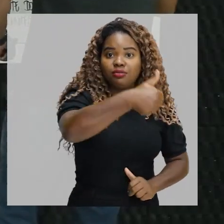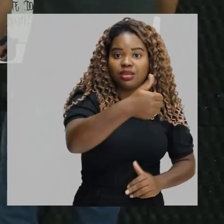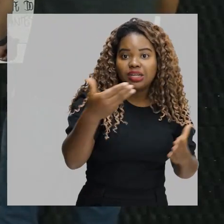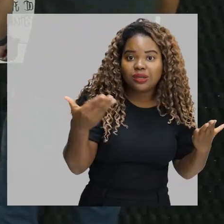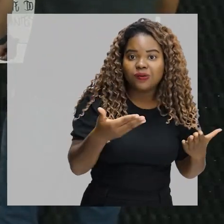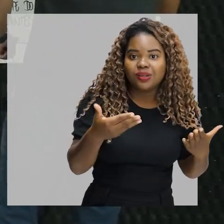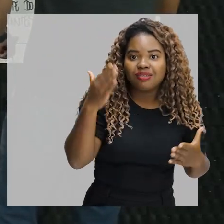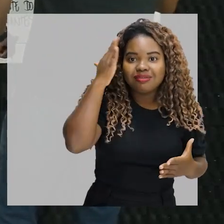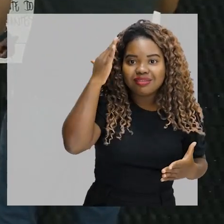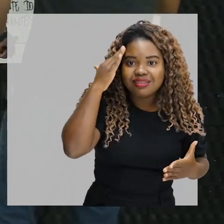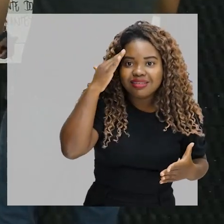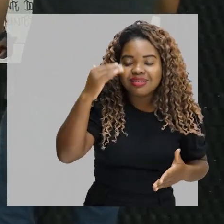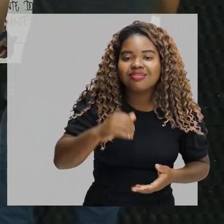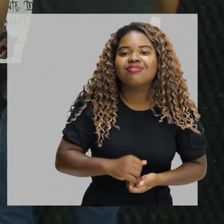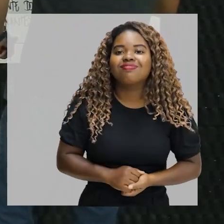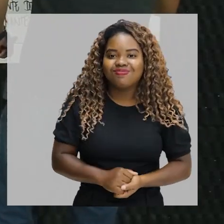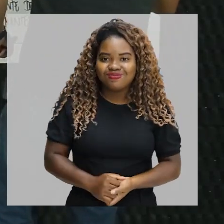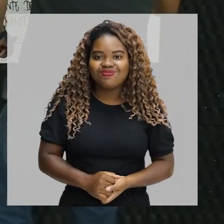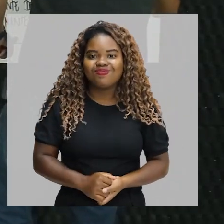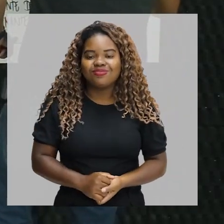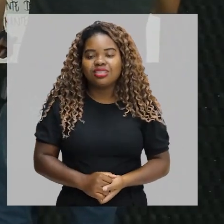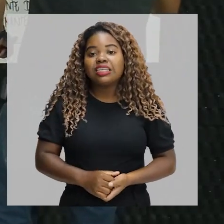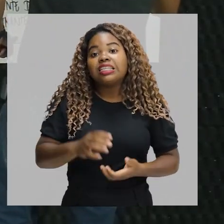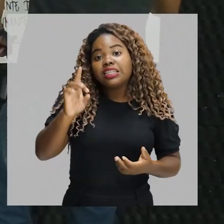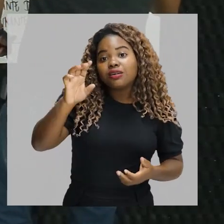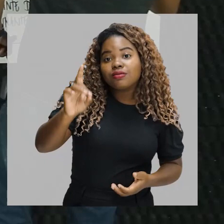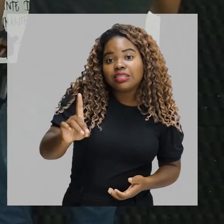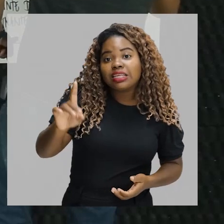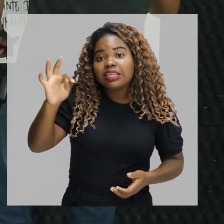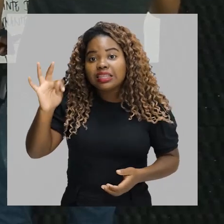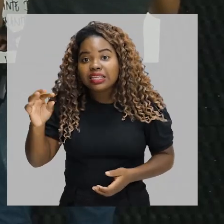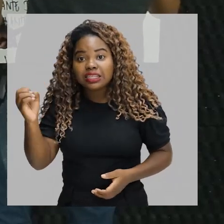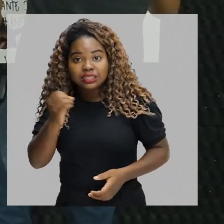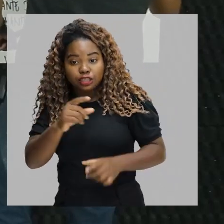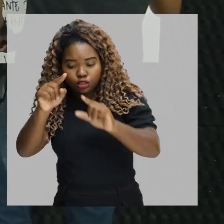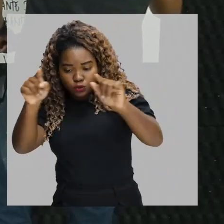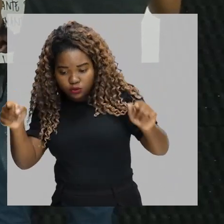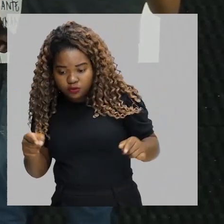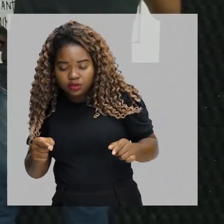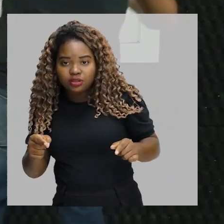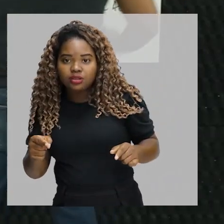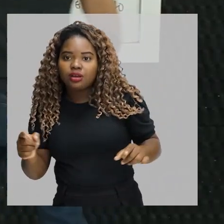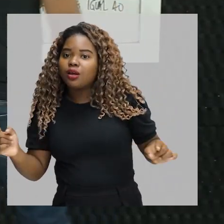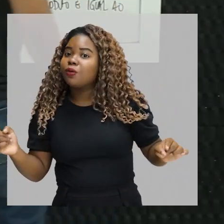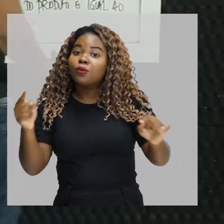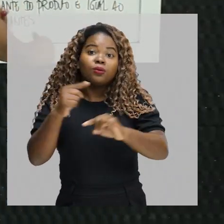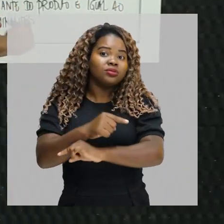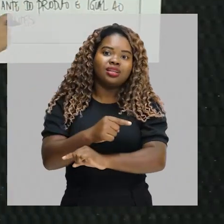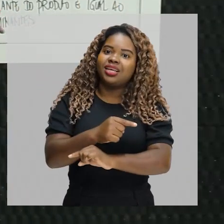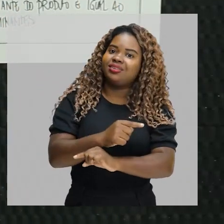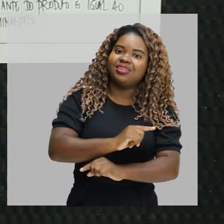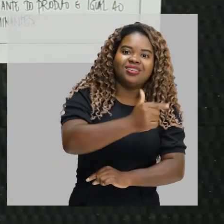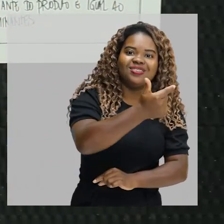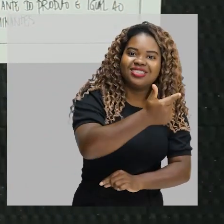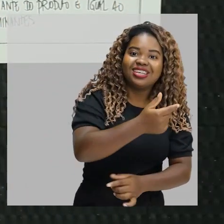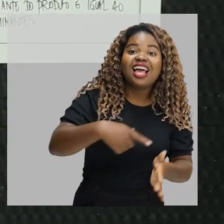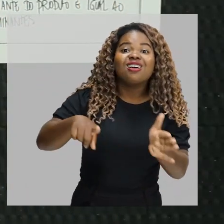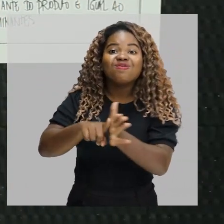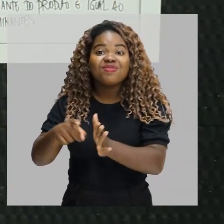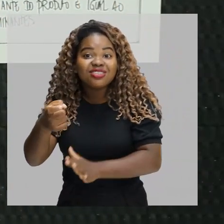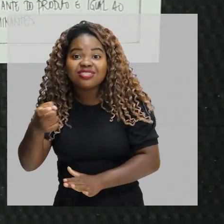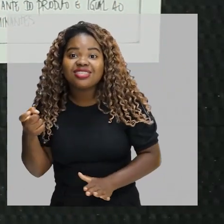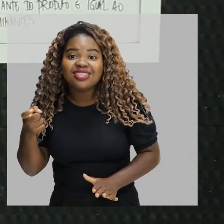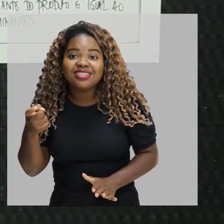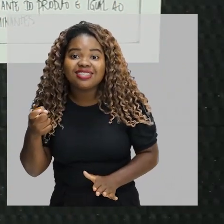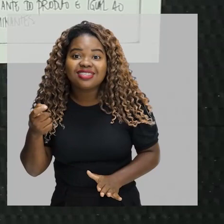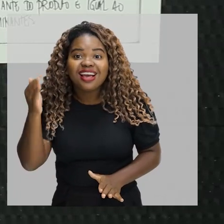determinante dessa nova matriz vai ser o oposto dessa aqui, ó. Vai ser menos x. Tá?